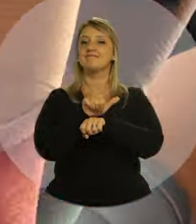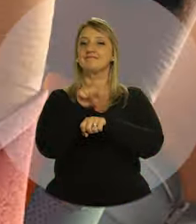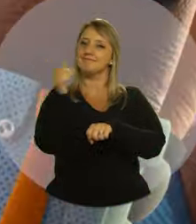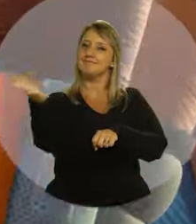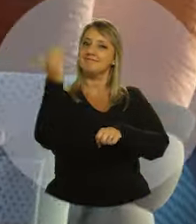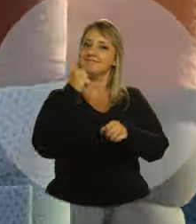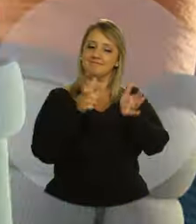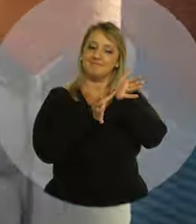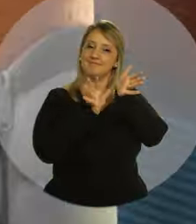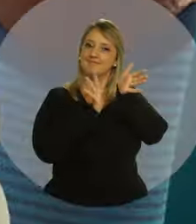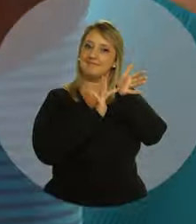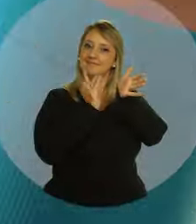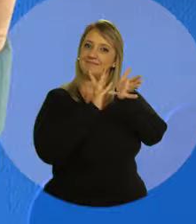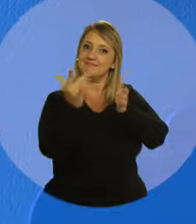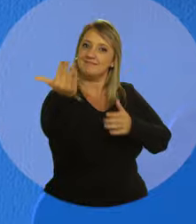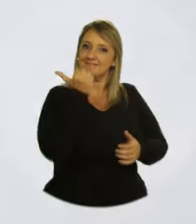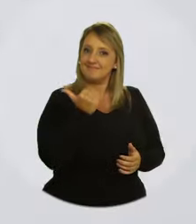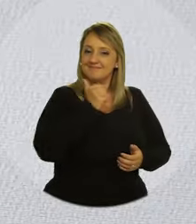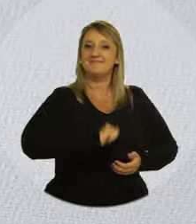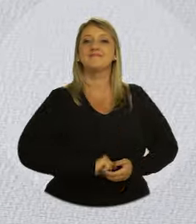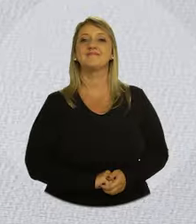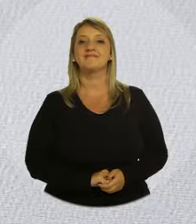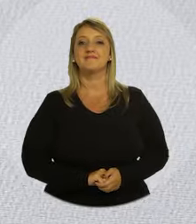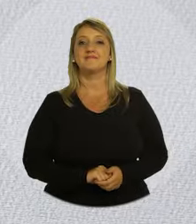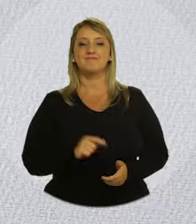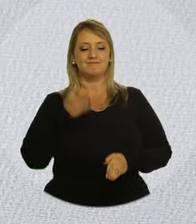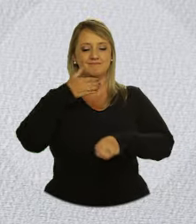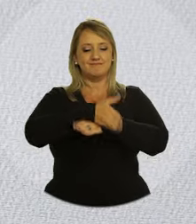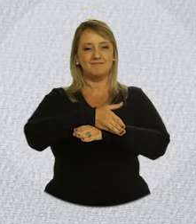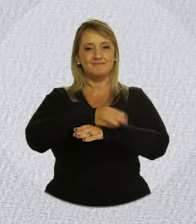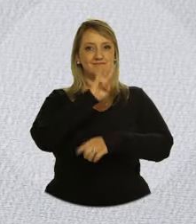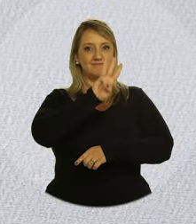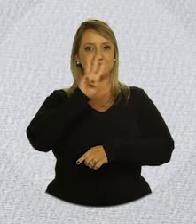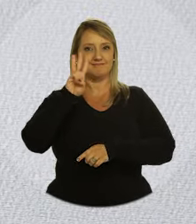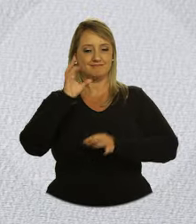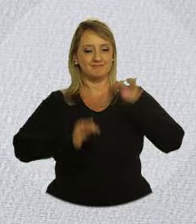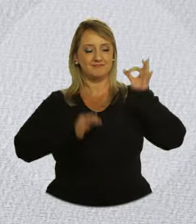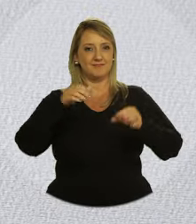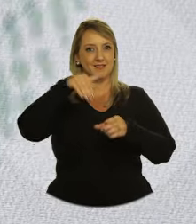pra Biometria, vem. Acesse o site da